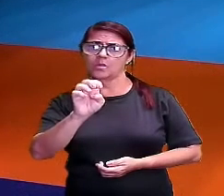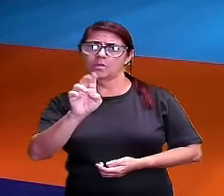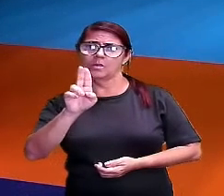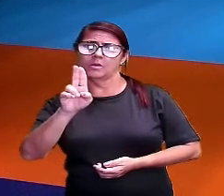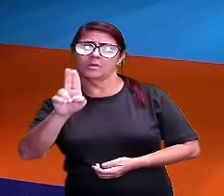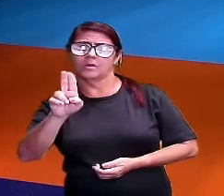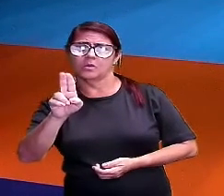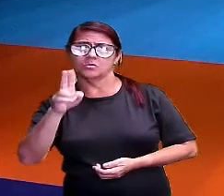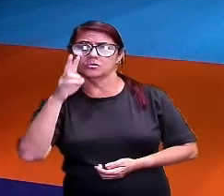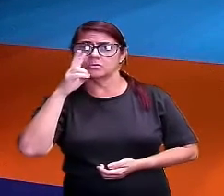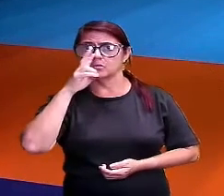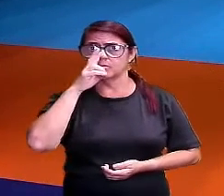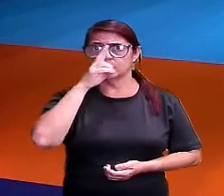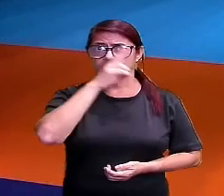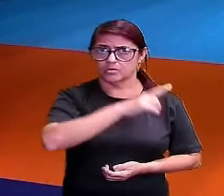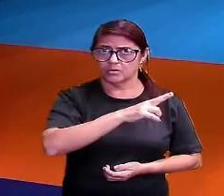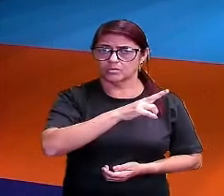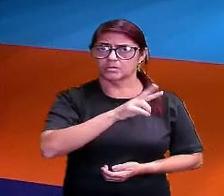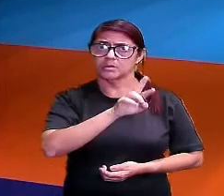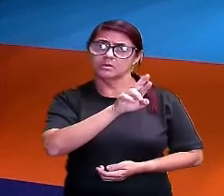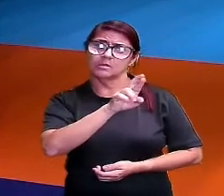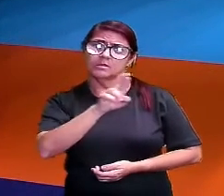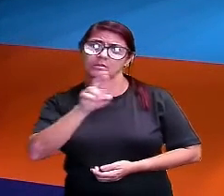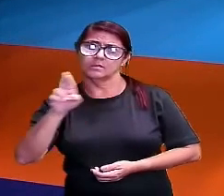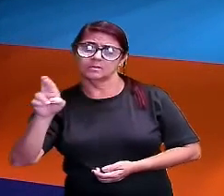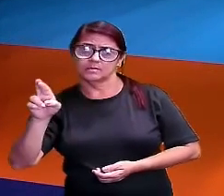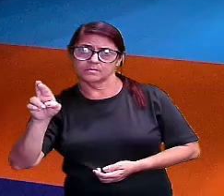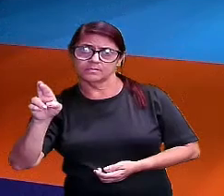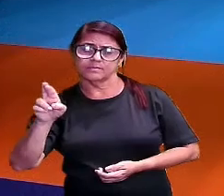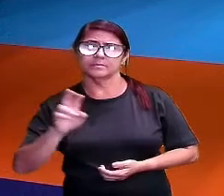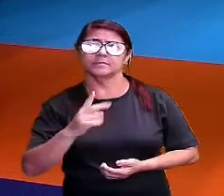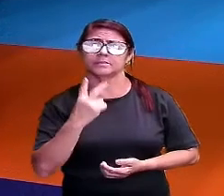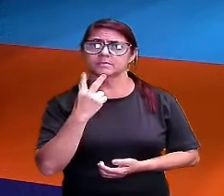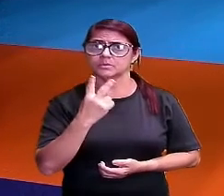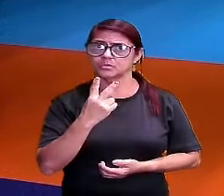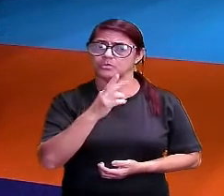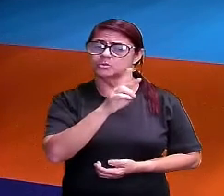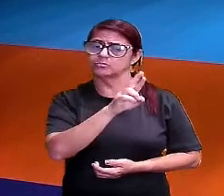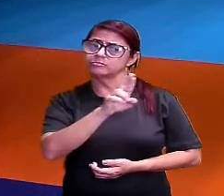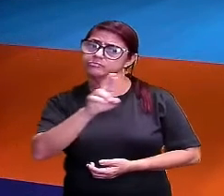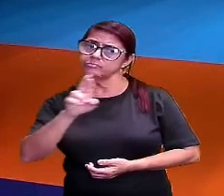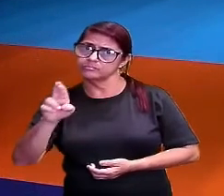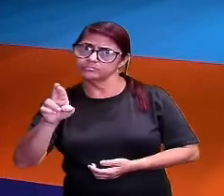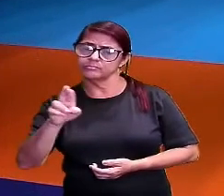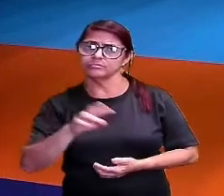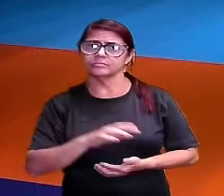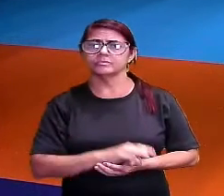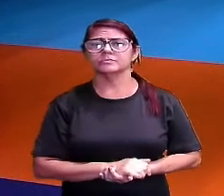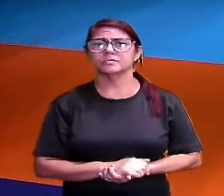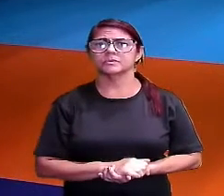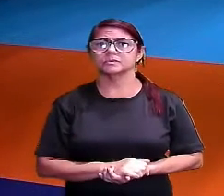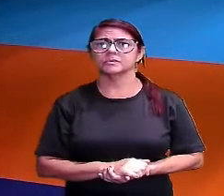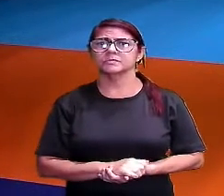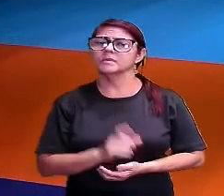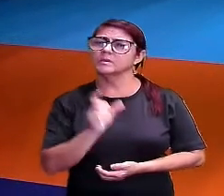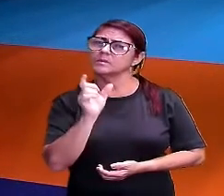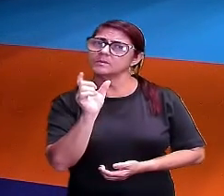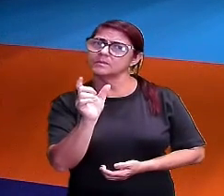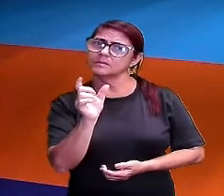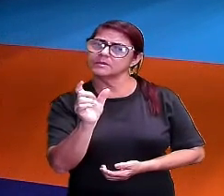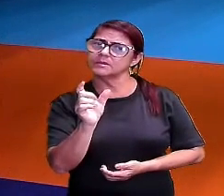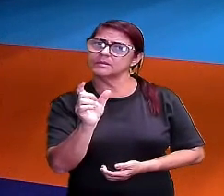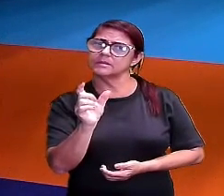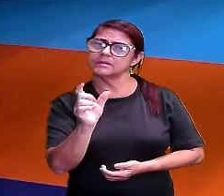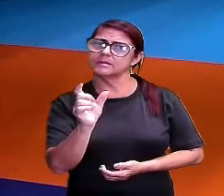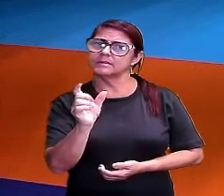som forte, então eu coloco aqui RR. Nessa palavra,